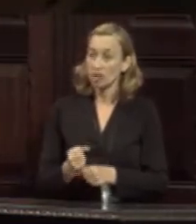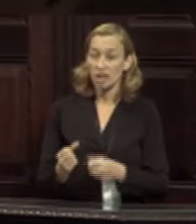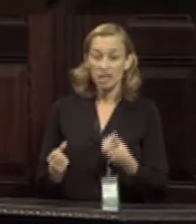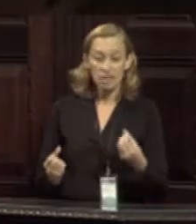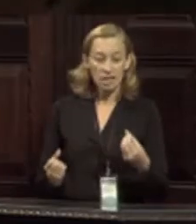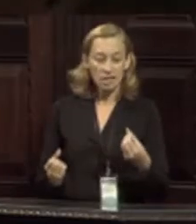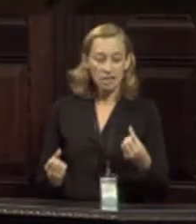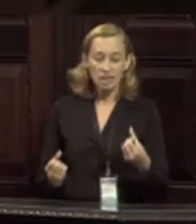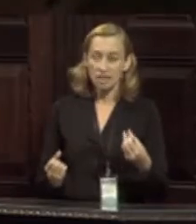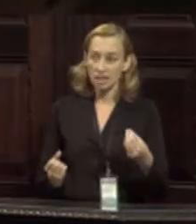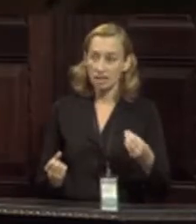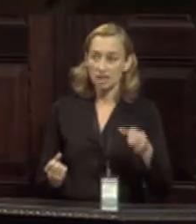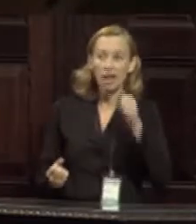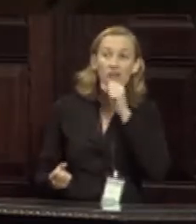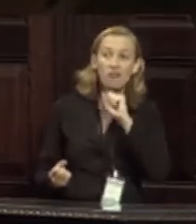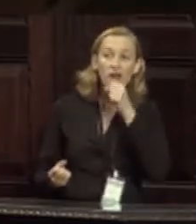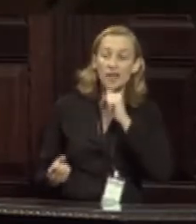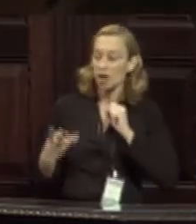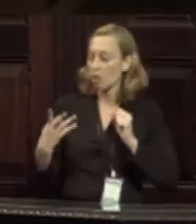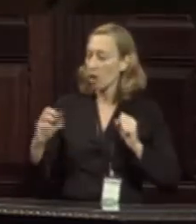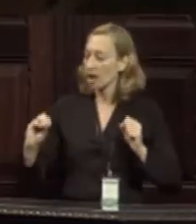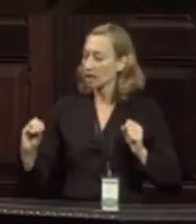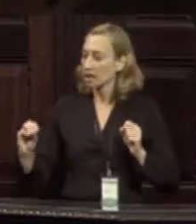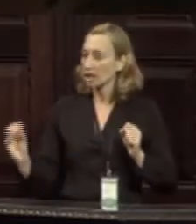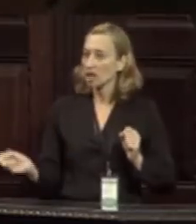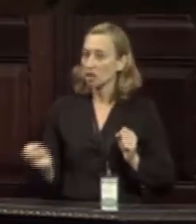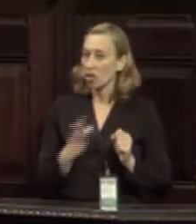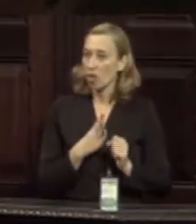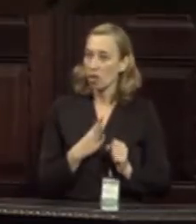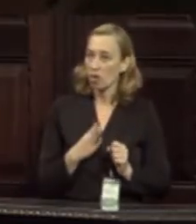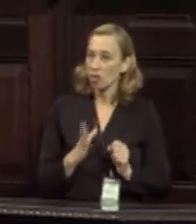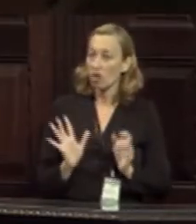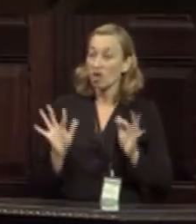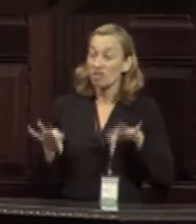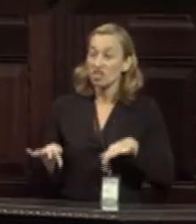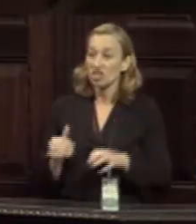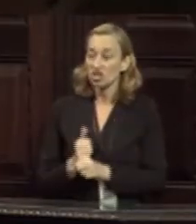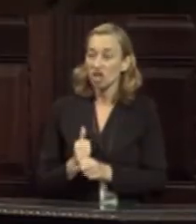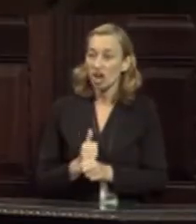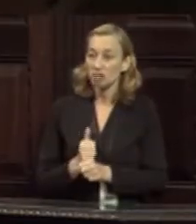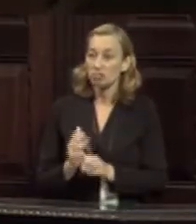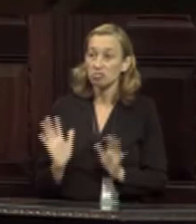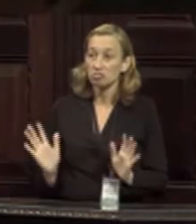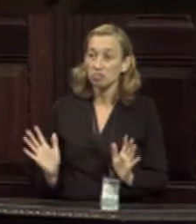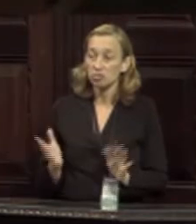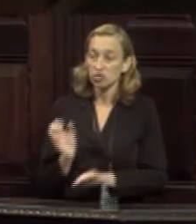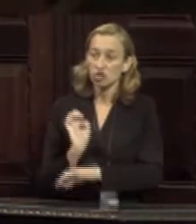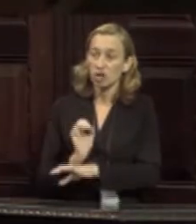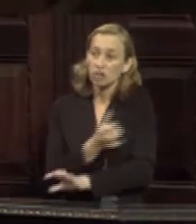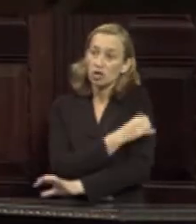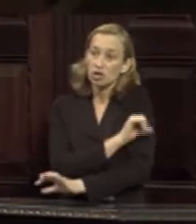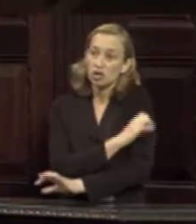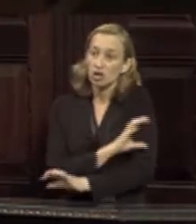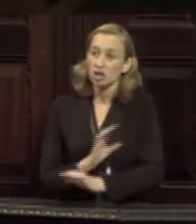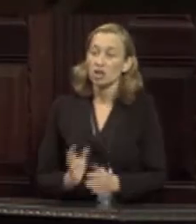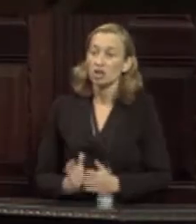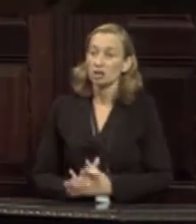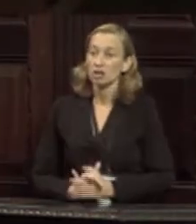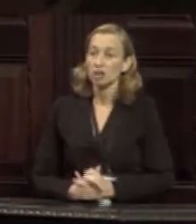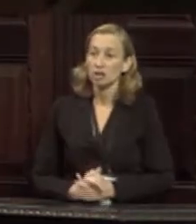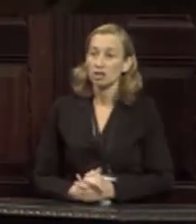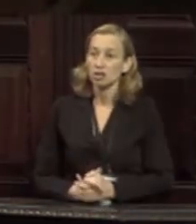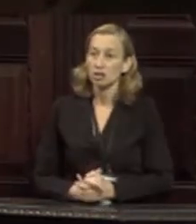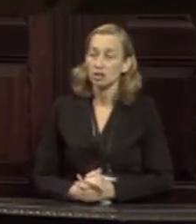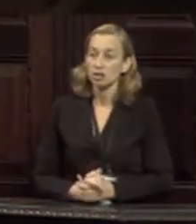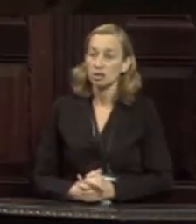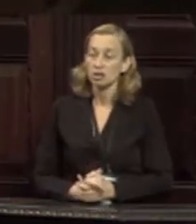nova. Quer dizer, vilipendiando o estado do Rio de Janeiro. Nós queremos